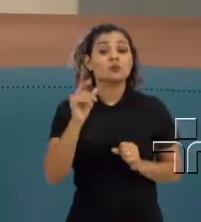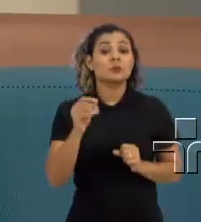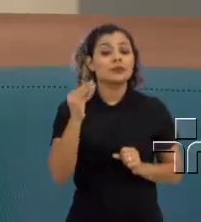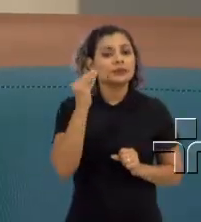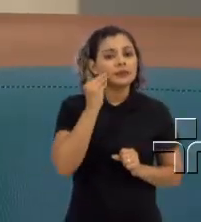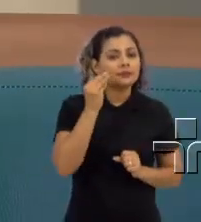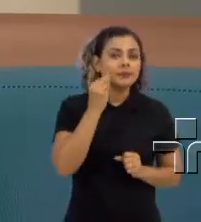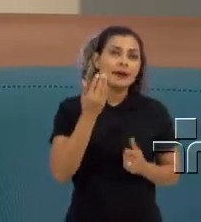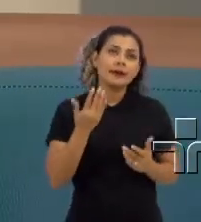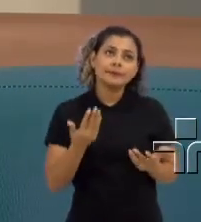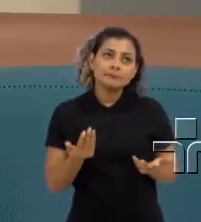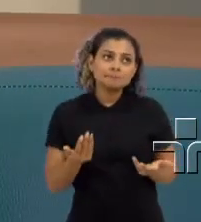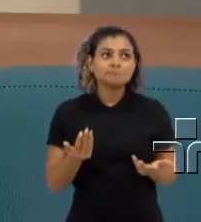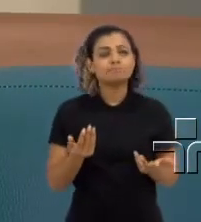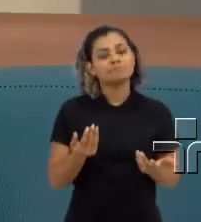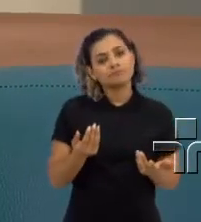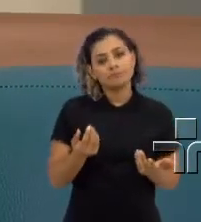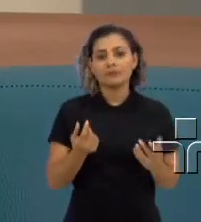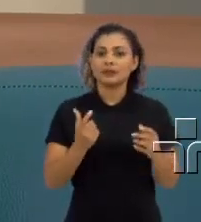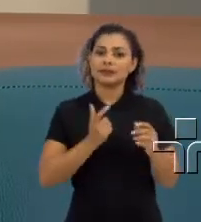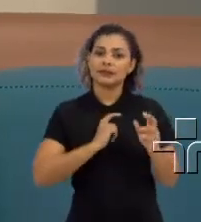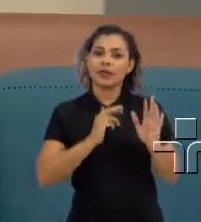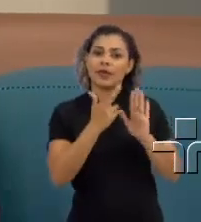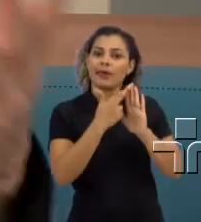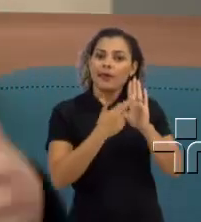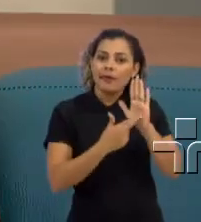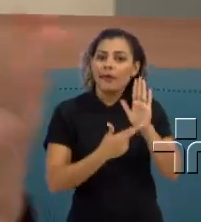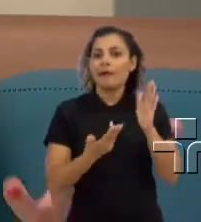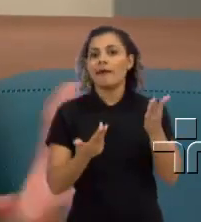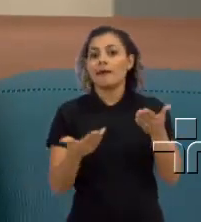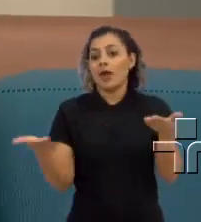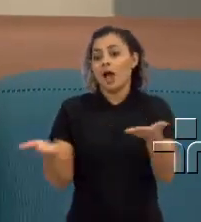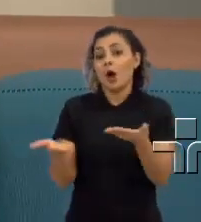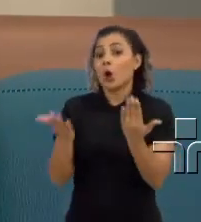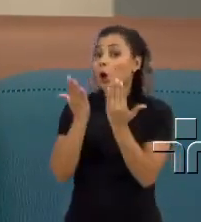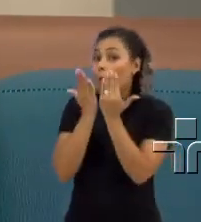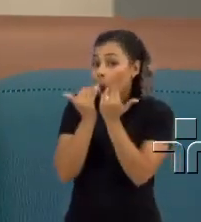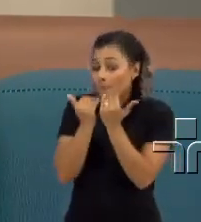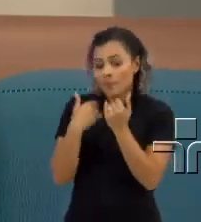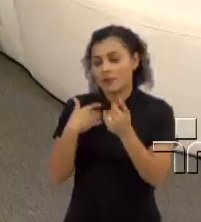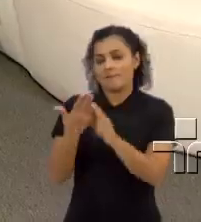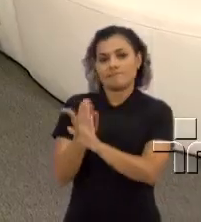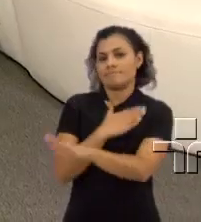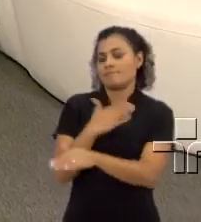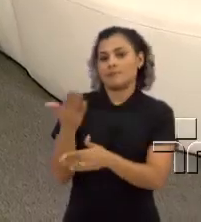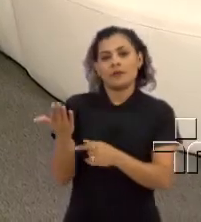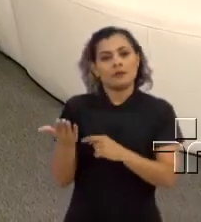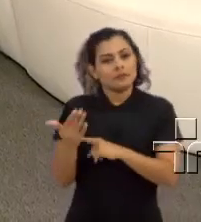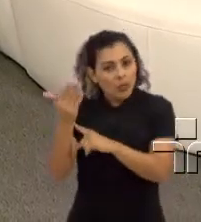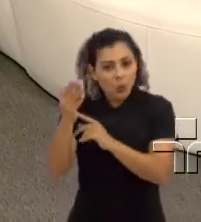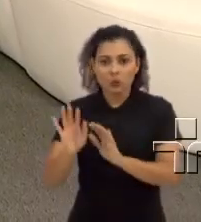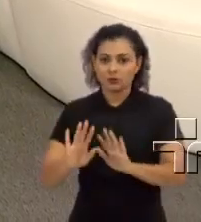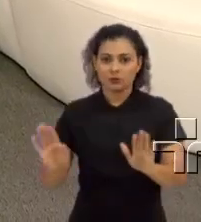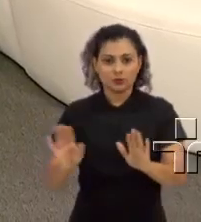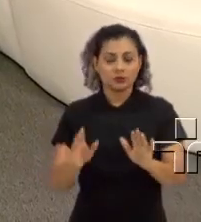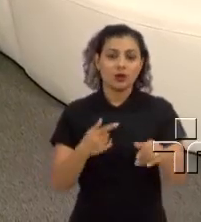tentar, né, colocar alguns parâmetros aí, de agora nós vamos jantar, agora nós vamos fazer isso e tal.